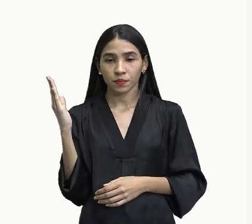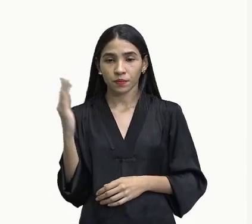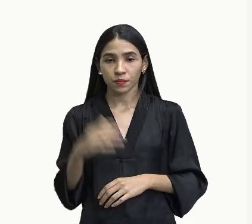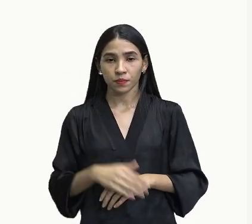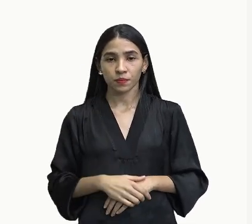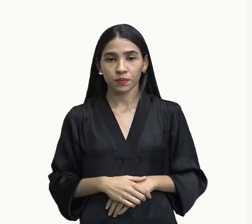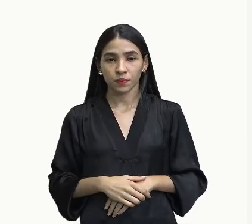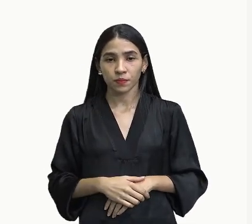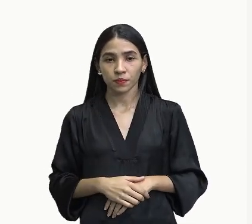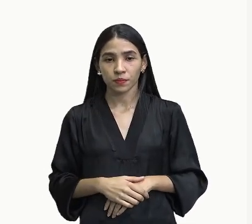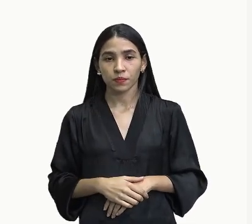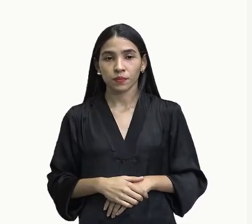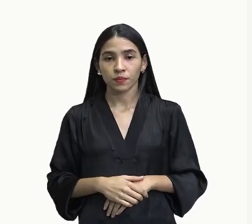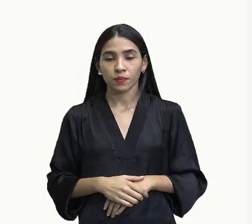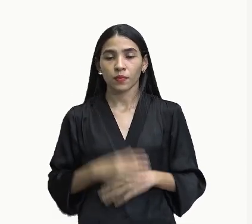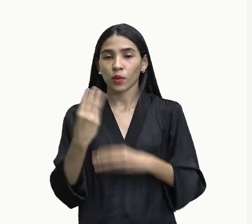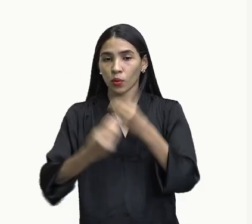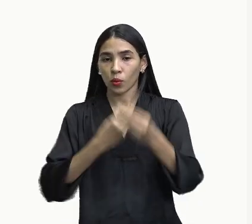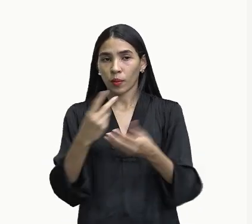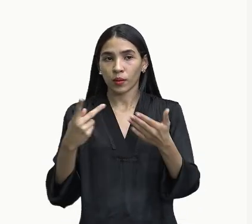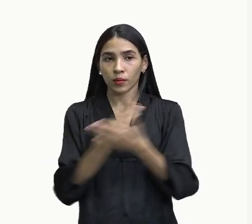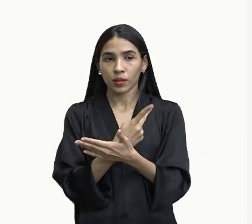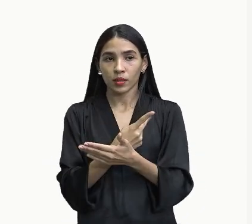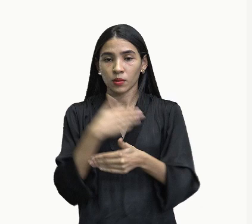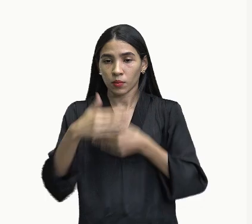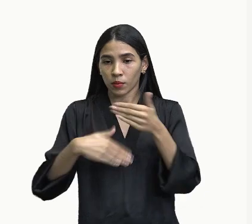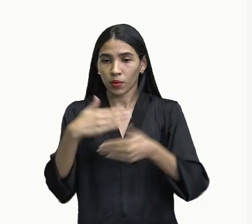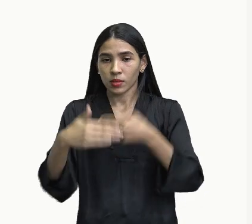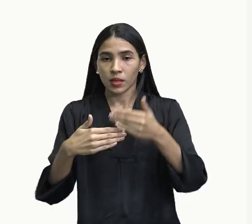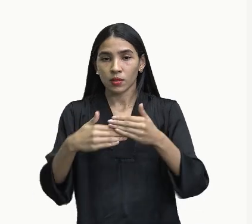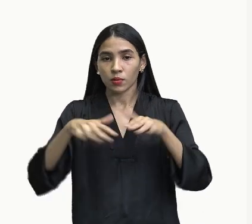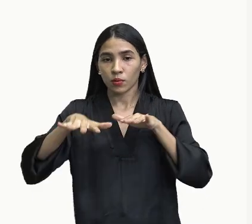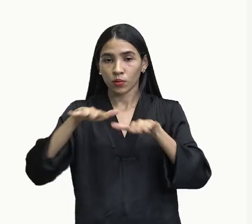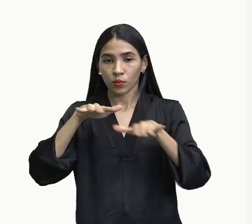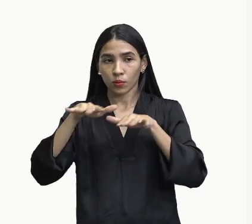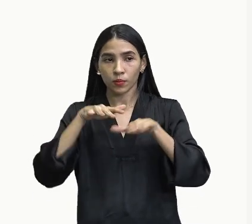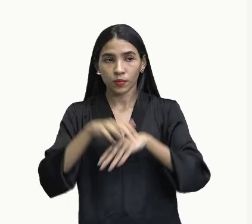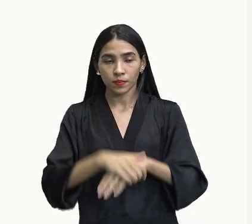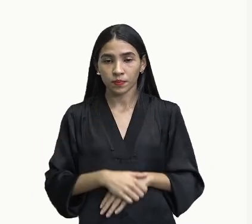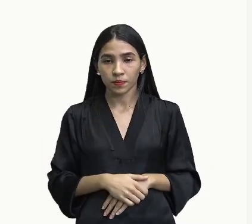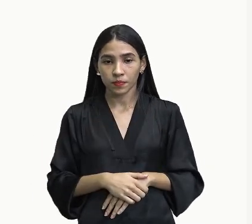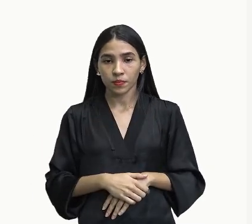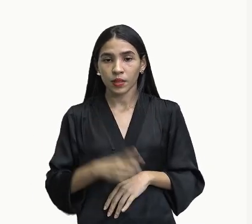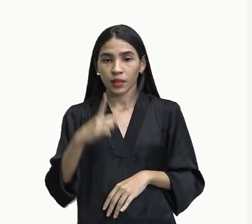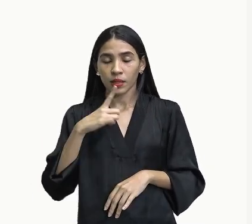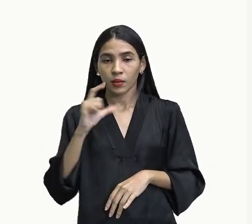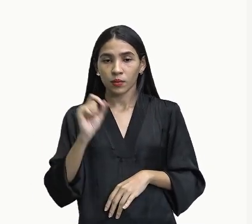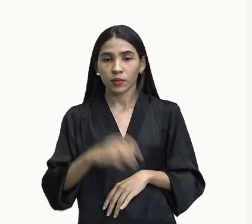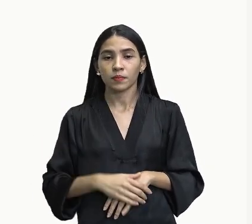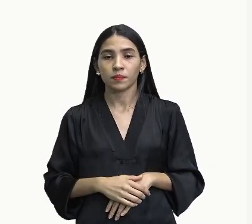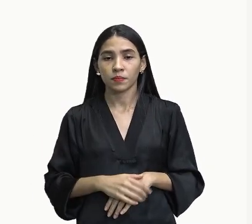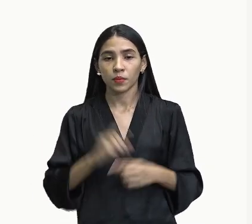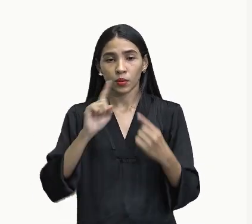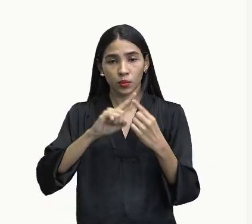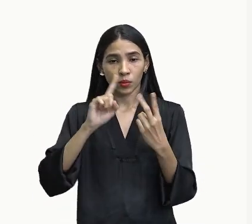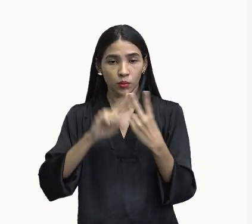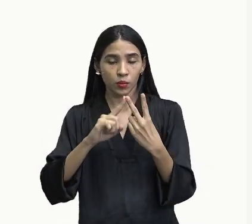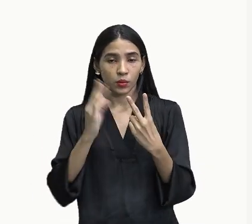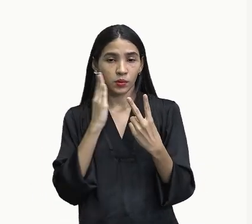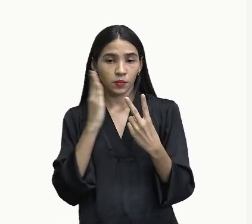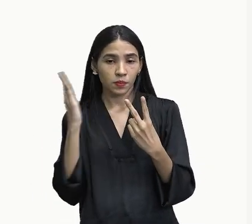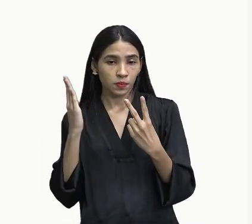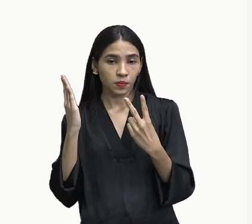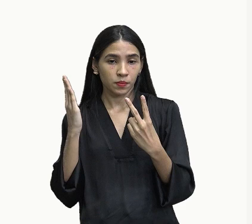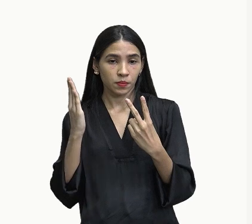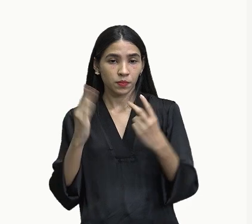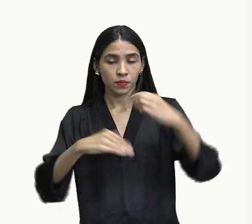vocês, nesse esquema didático, como ocorre o processo de locomoção. Nós temos aí os dois indivíduos sendo